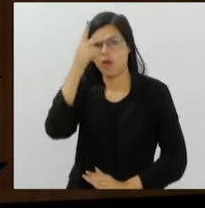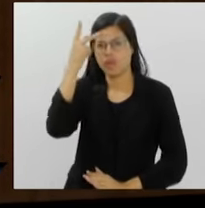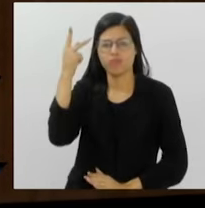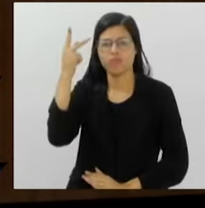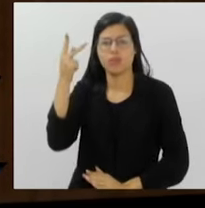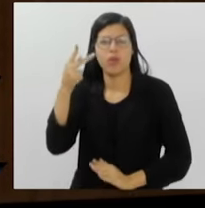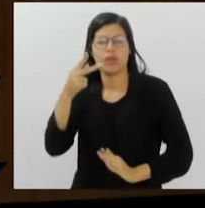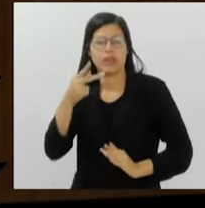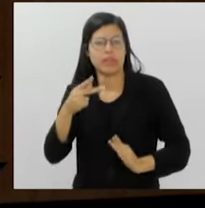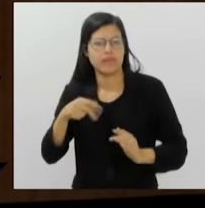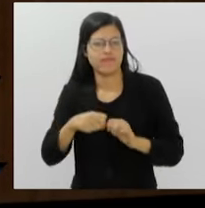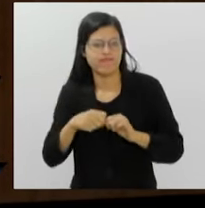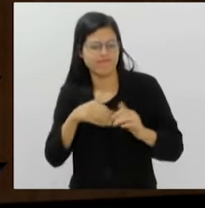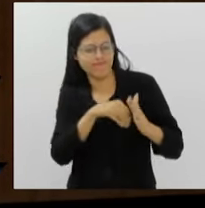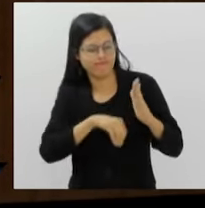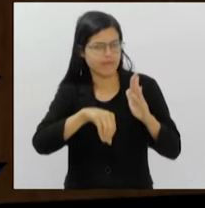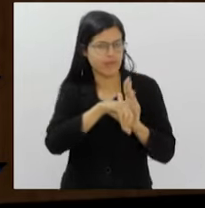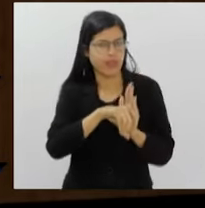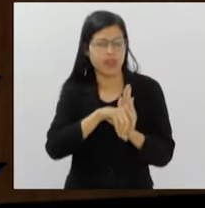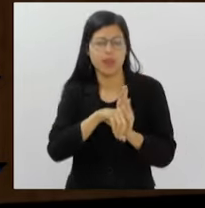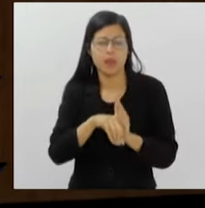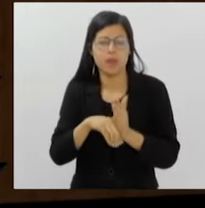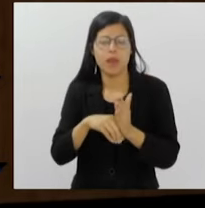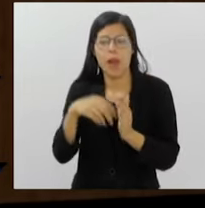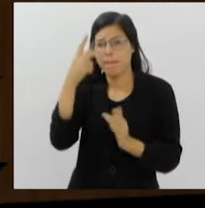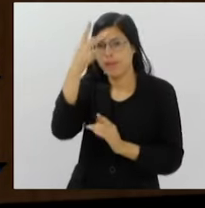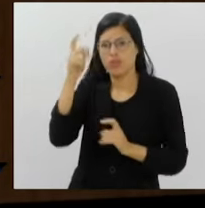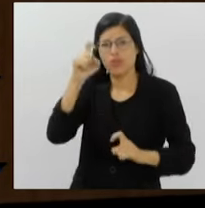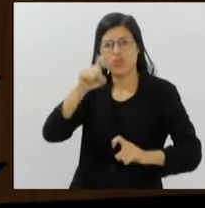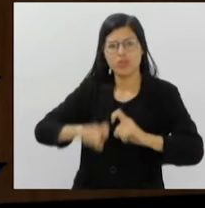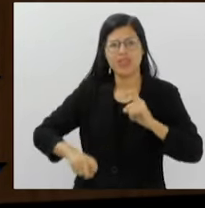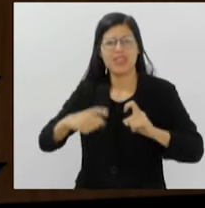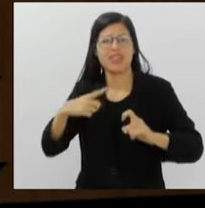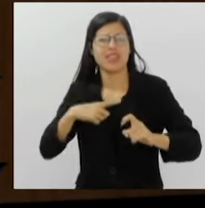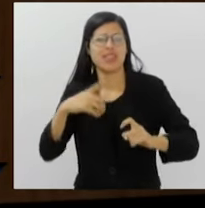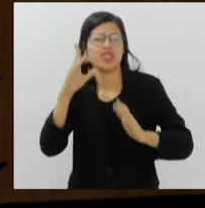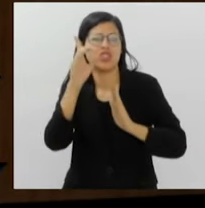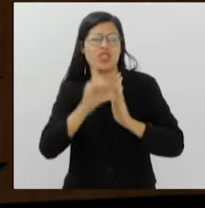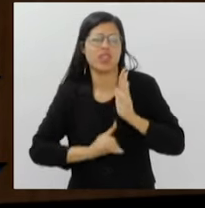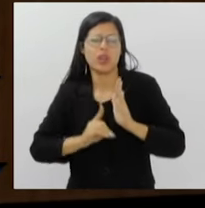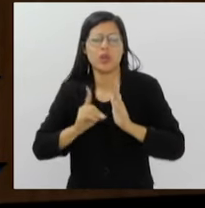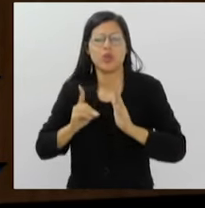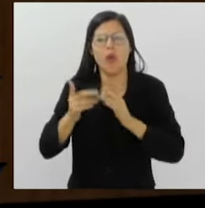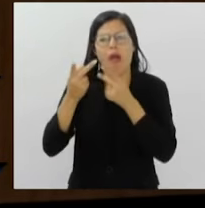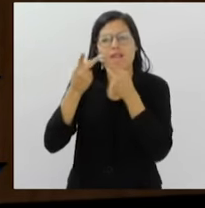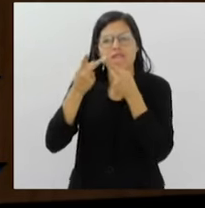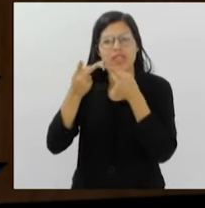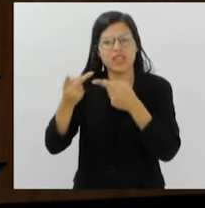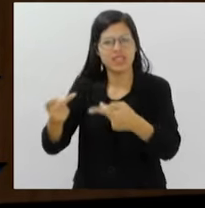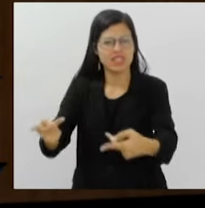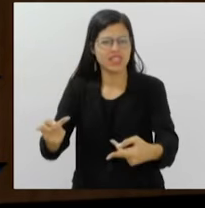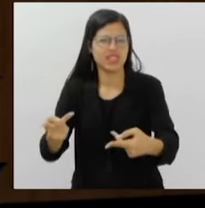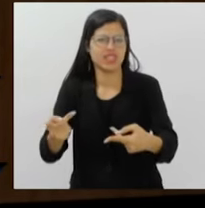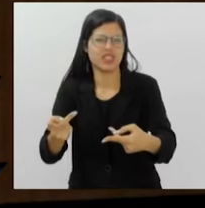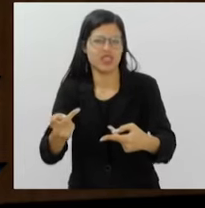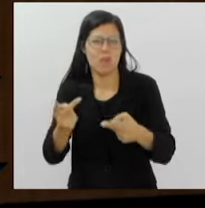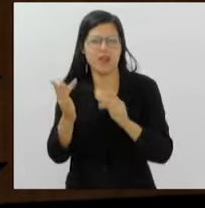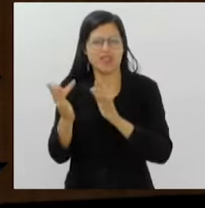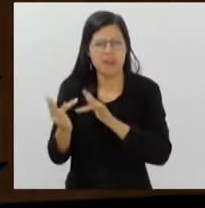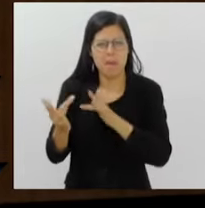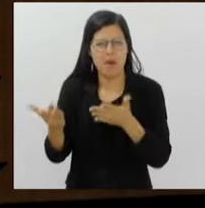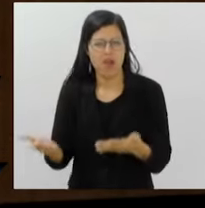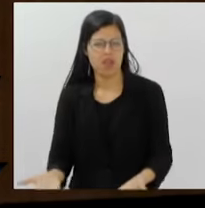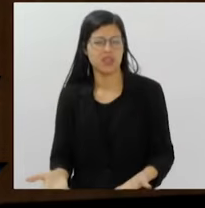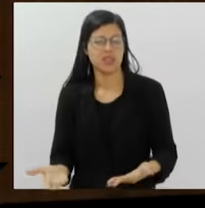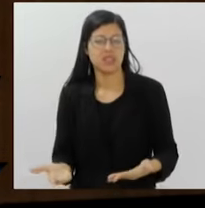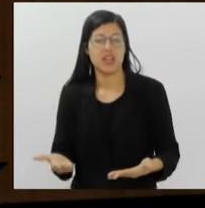Não é possível o estuprador ter direito à visita íntima. Não é possível